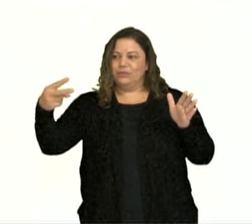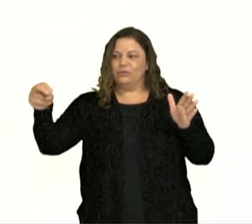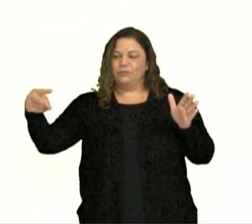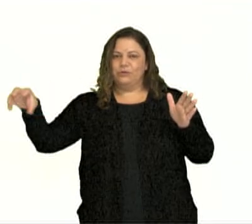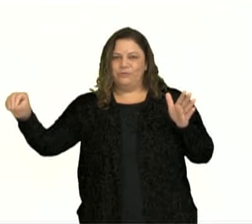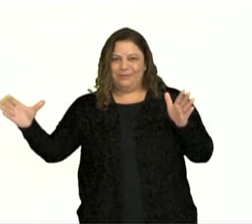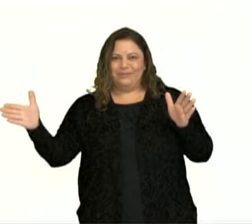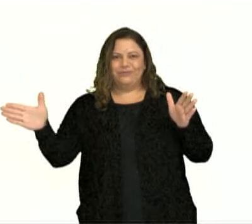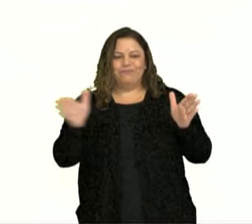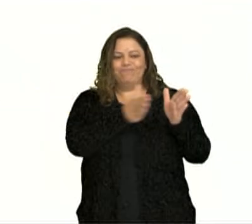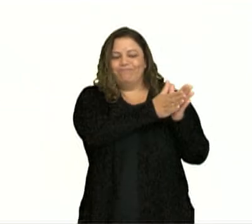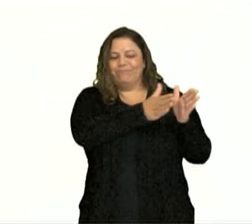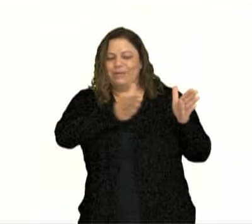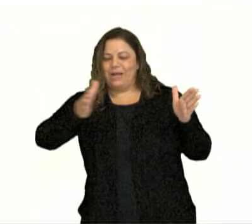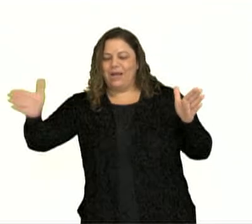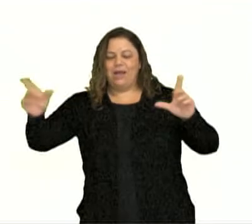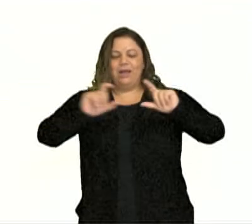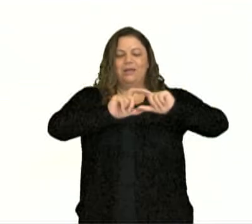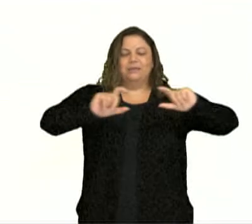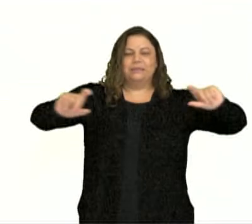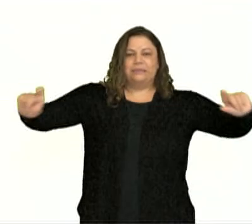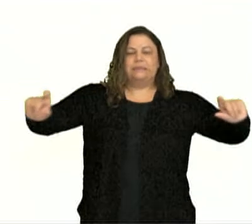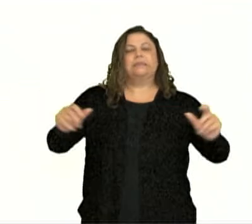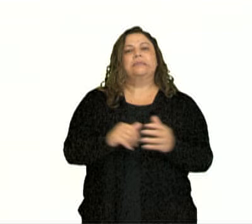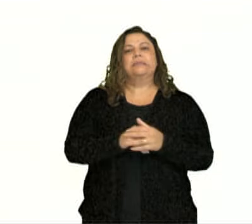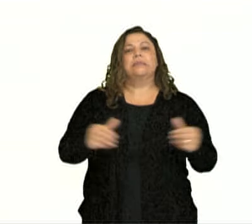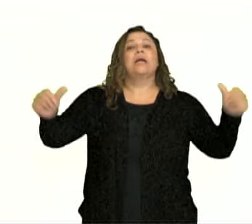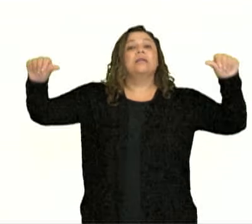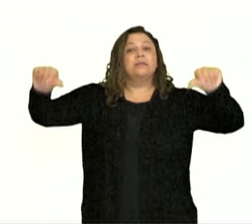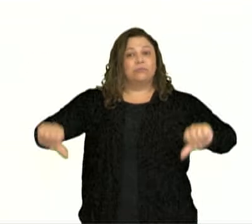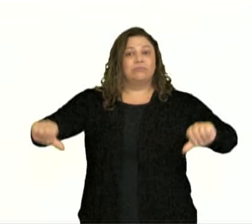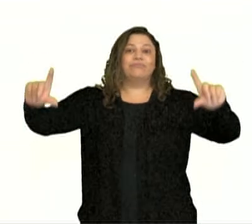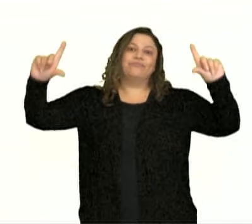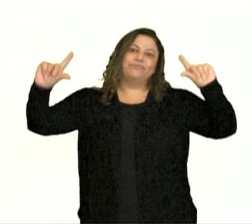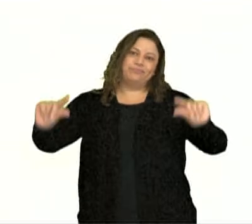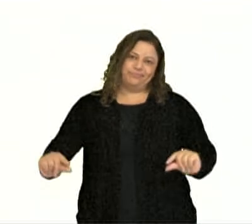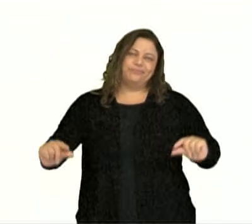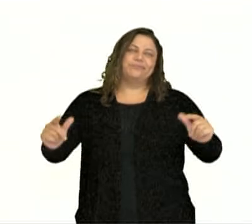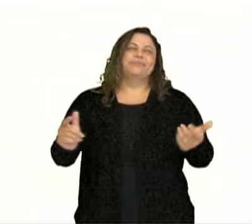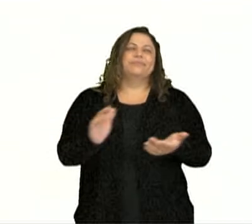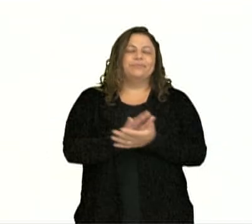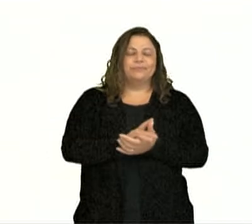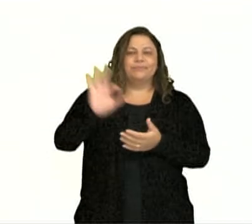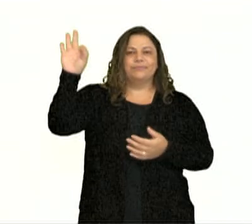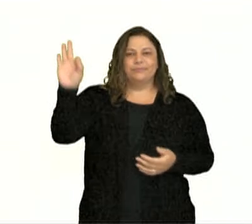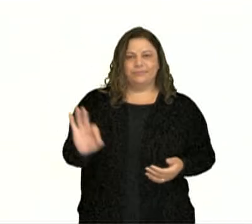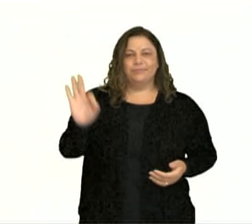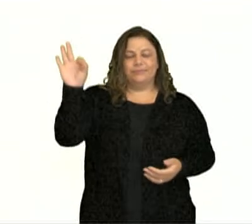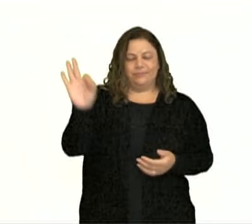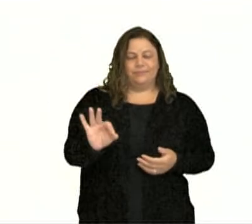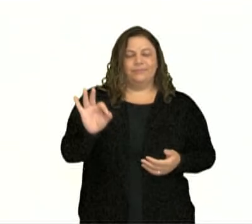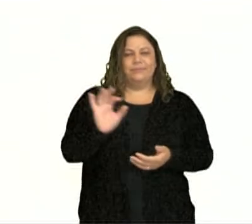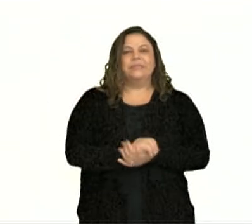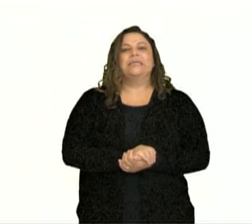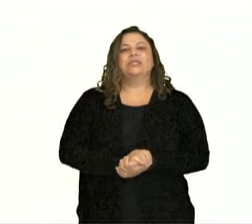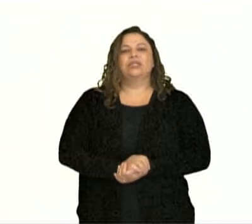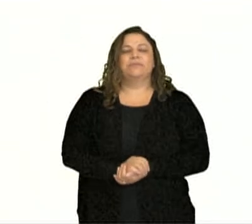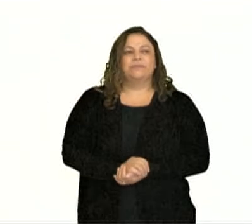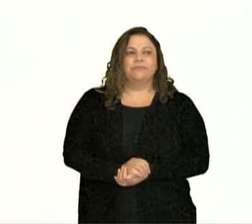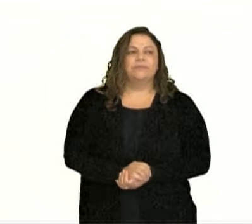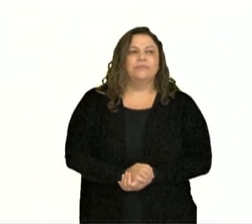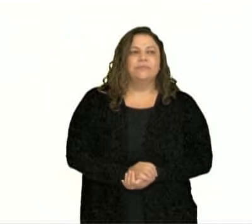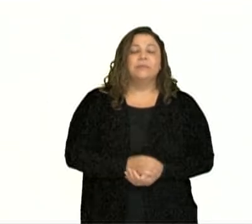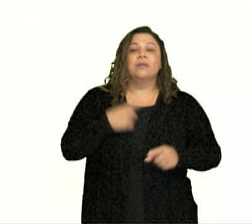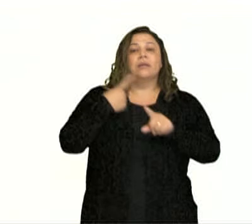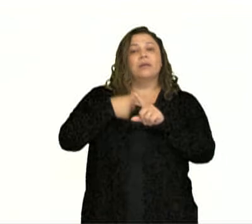2020. Ou seja, está tendo uma queda na taxa de natalidade, de fecundidade. Por quê?